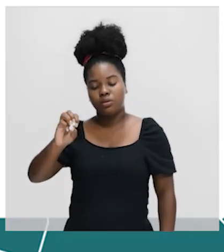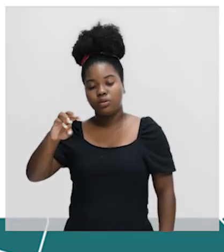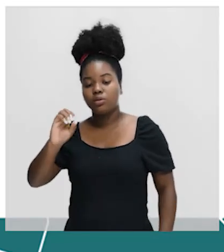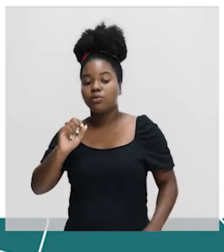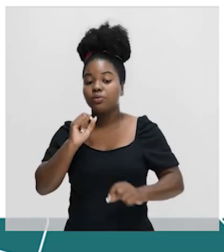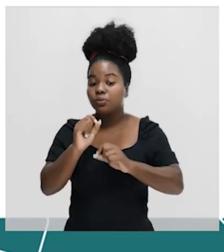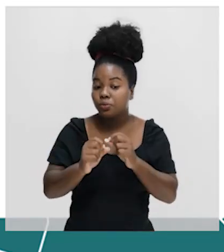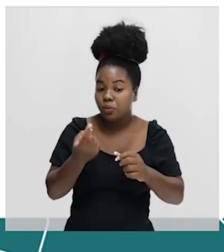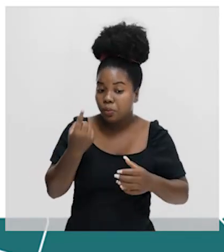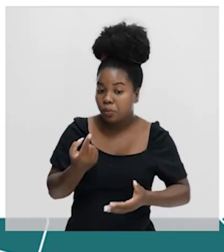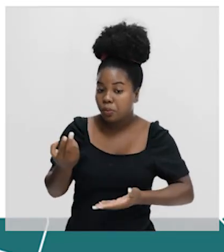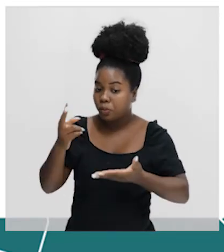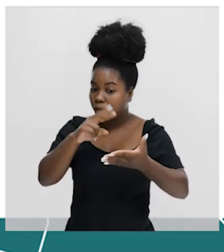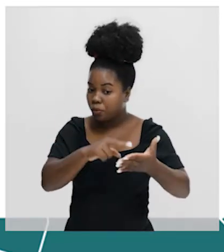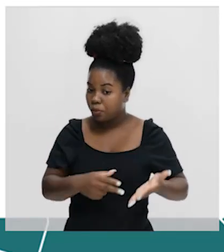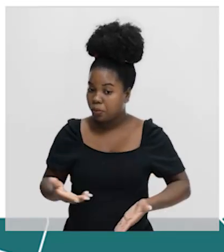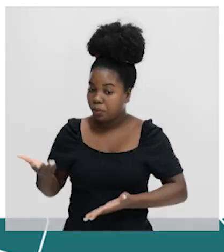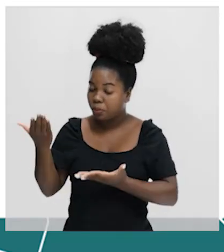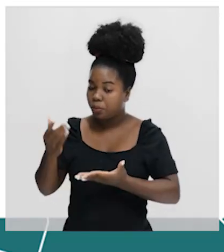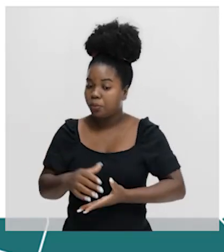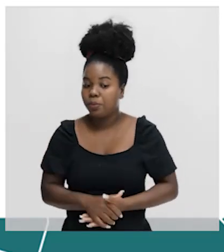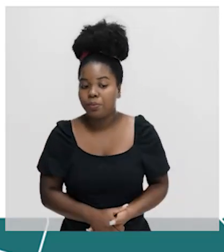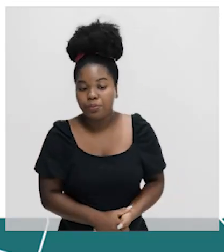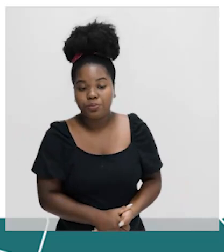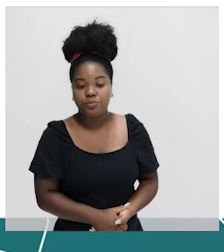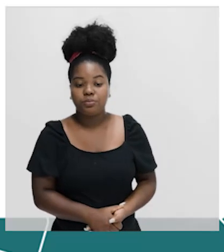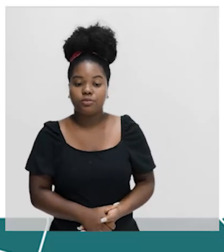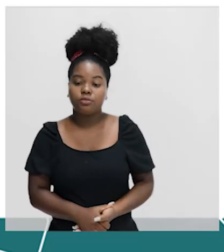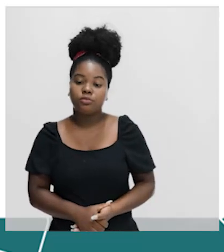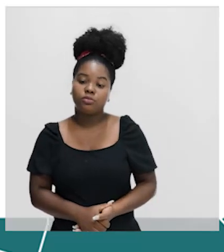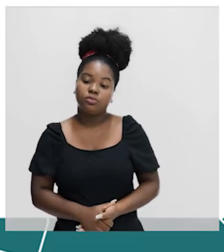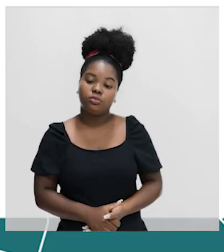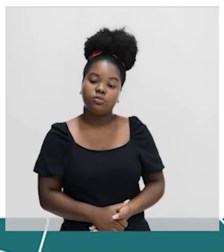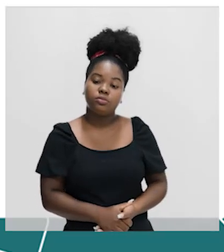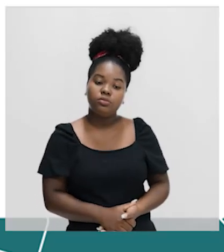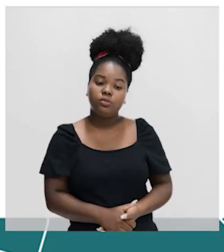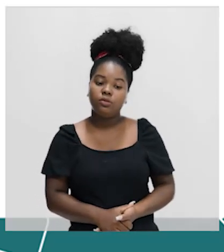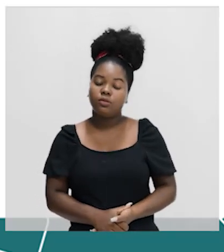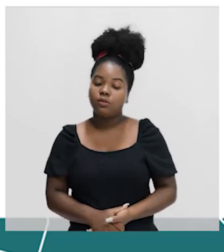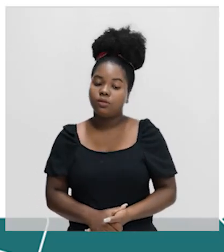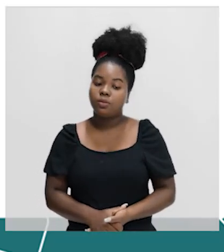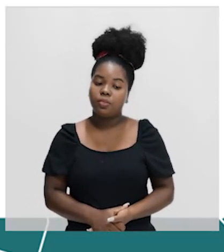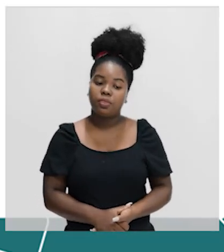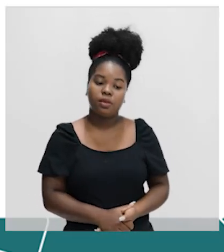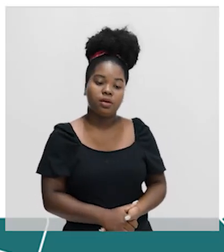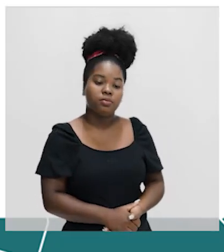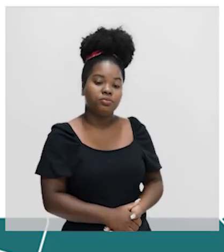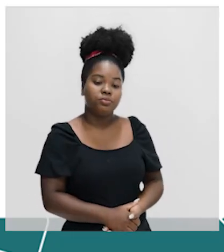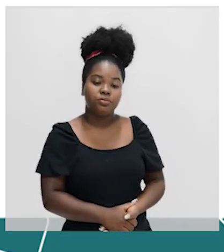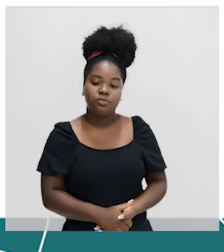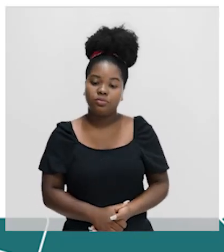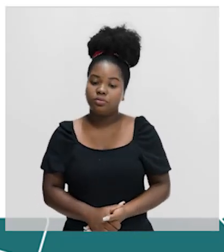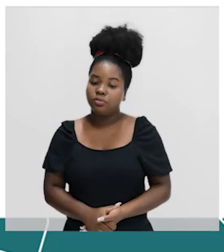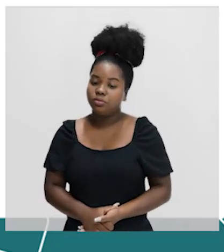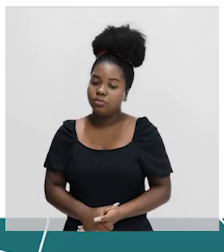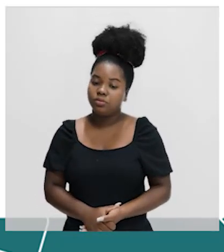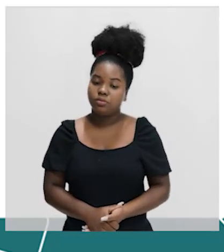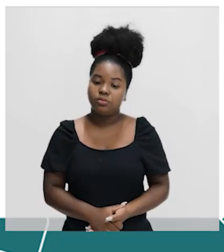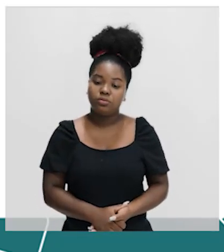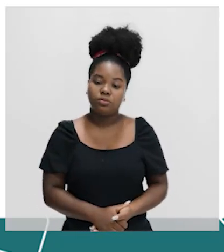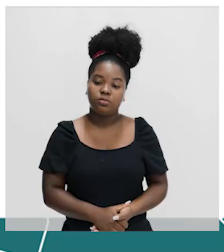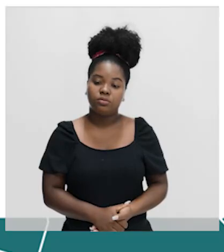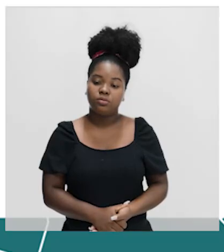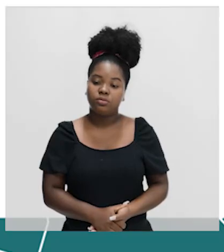gerundismo é um vício de linguagem, ou seja, um desvio gramatical, e por isso ele deve ser evitado. Repare nos exemplos abaixo